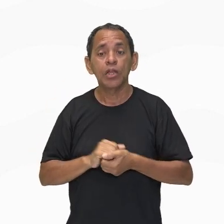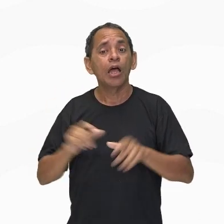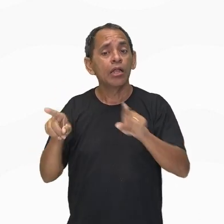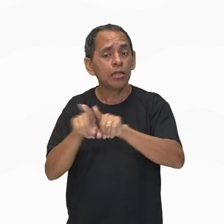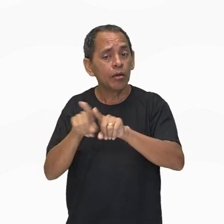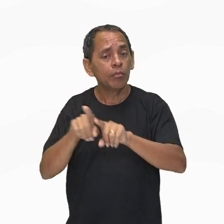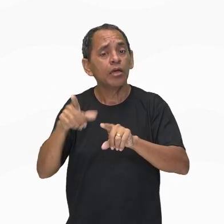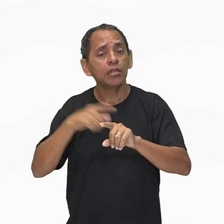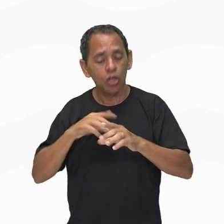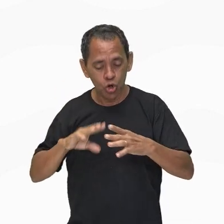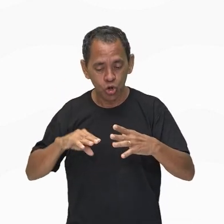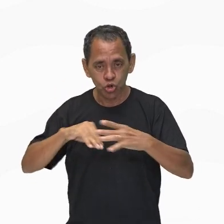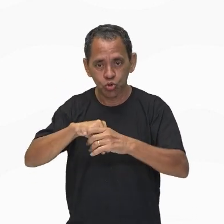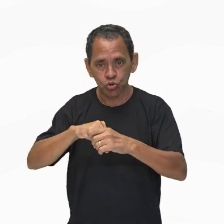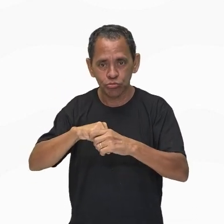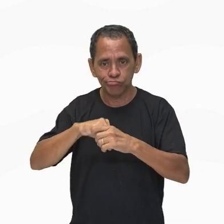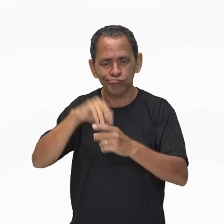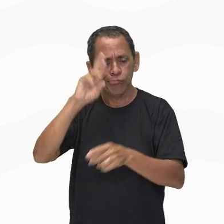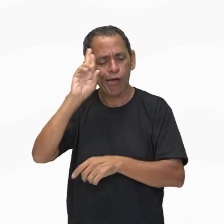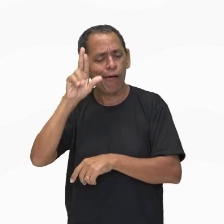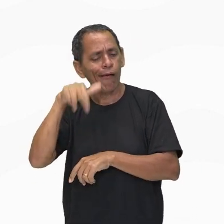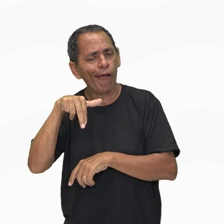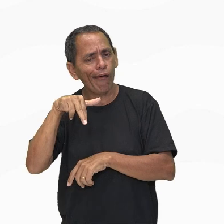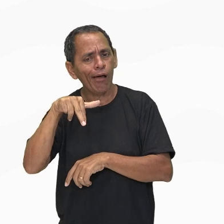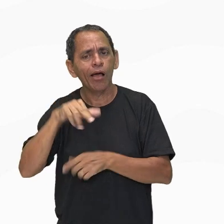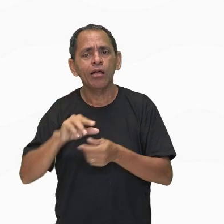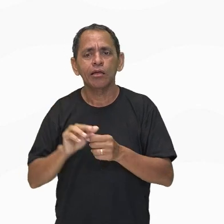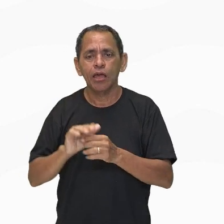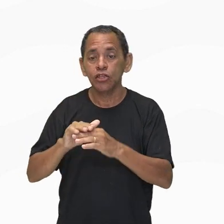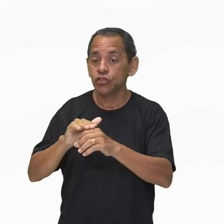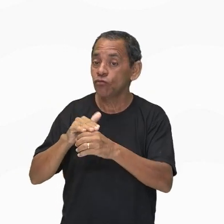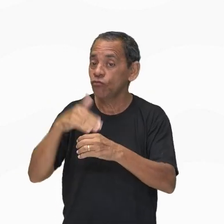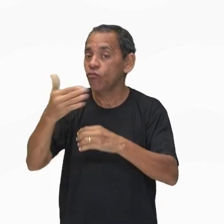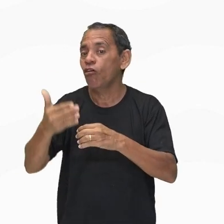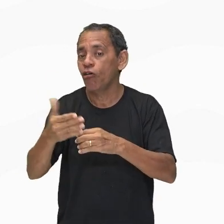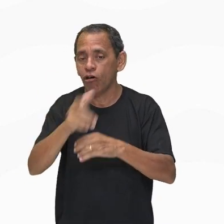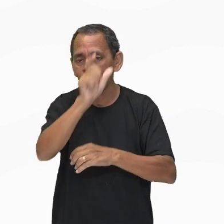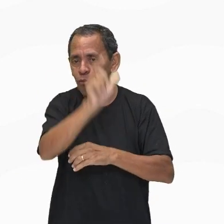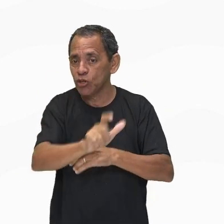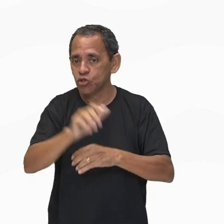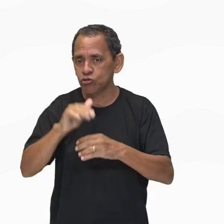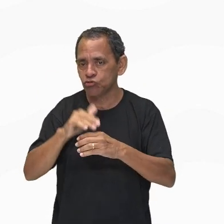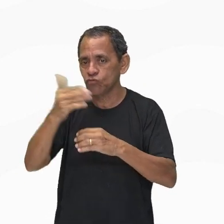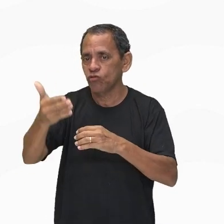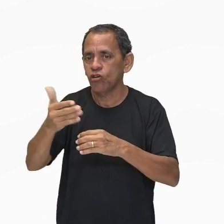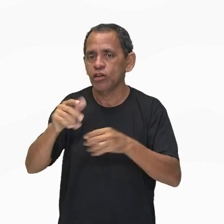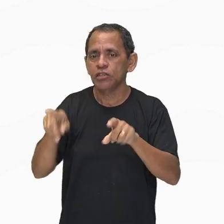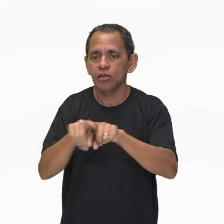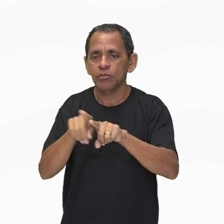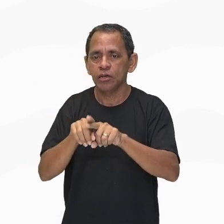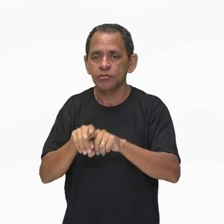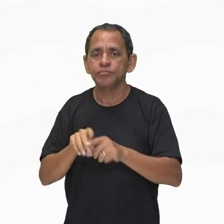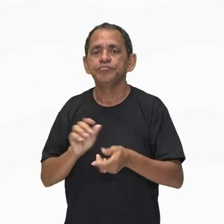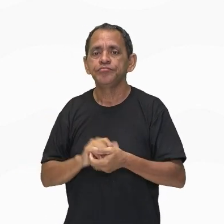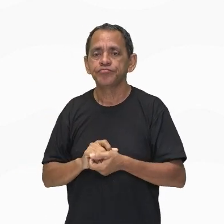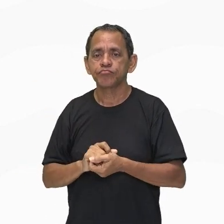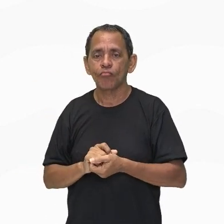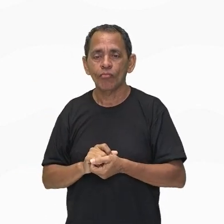ele é o conjunto de razões externas ao indivíduo. Na motivação